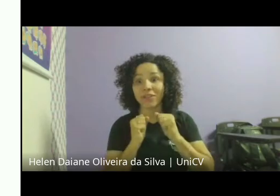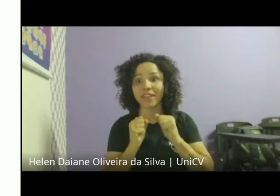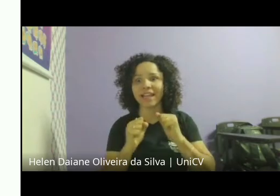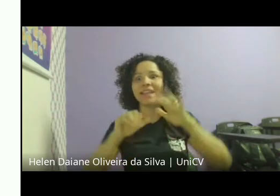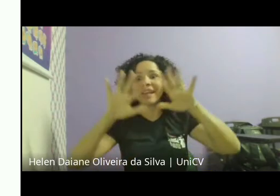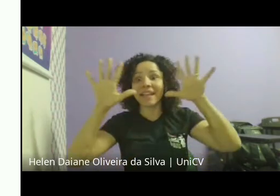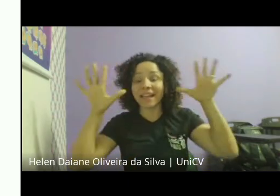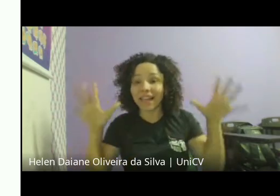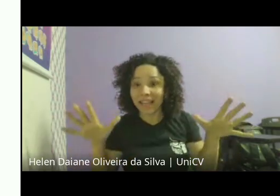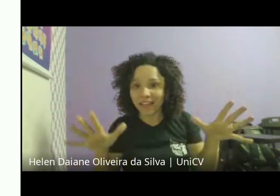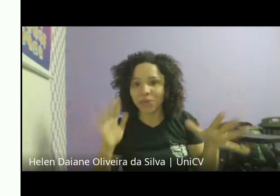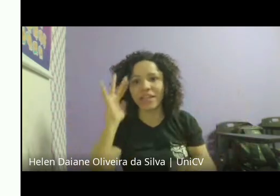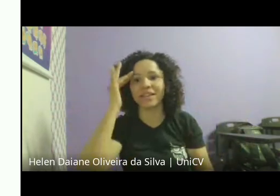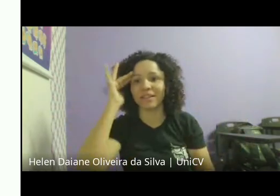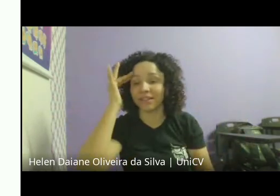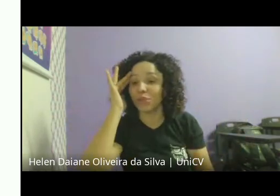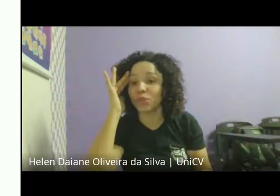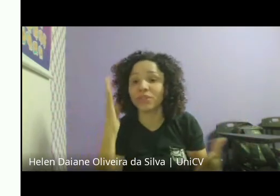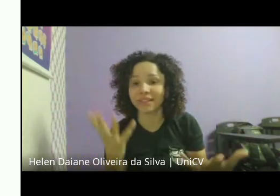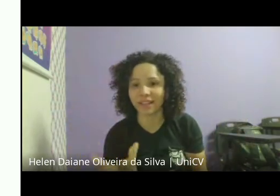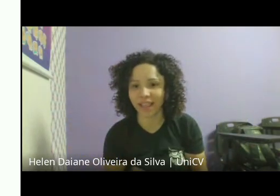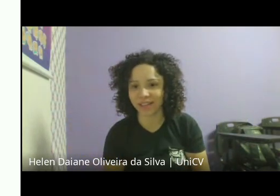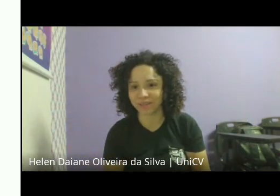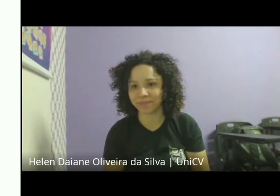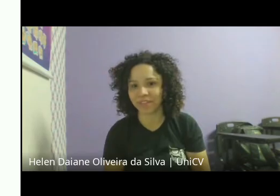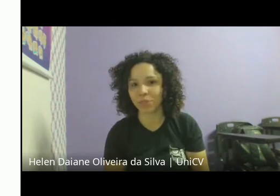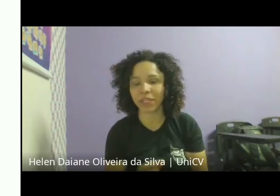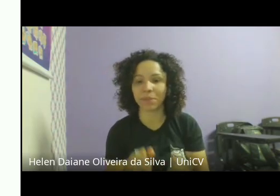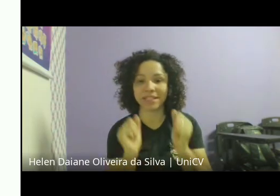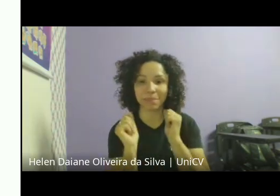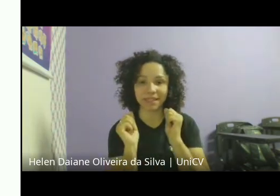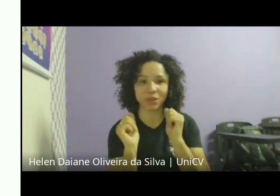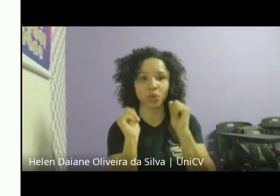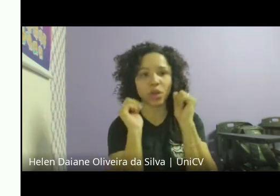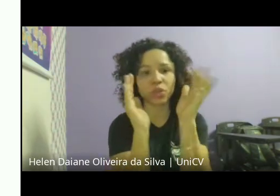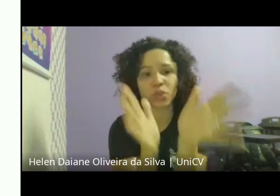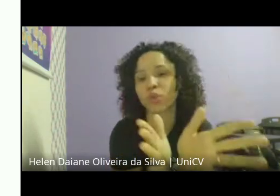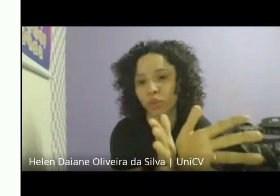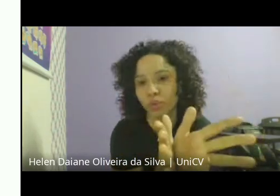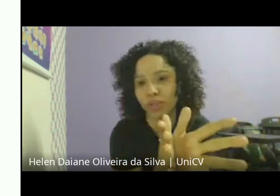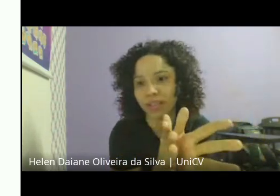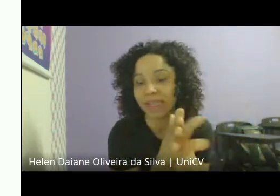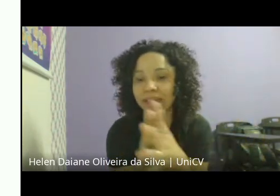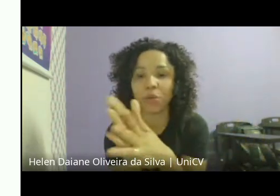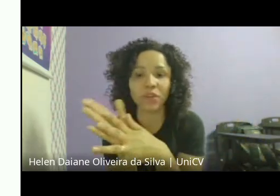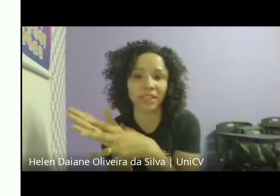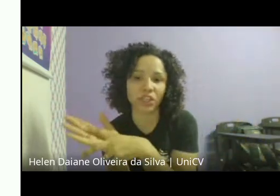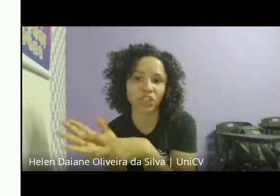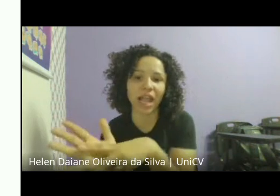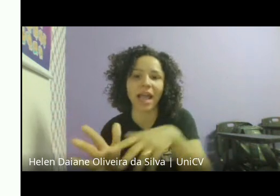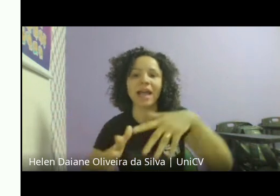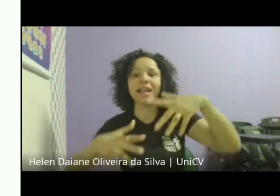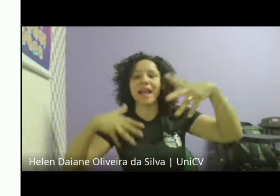porque deve ficar claro e o surdo vai entender. Por quê? Porque você está pensando no surdo e não em